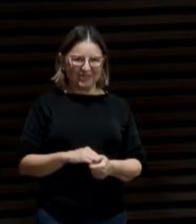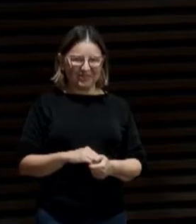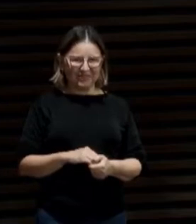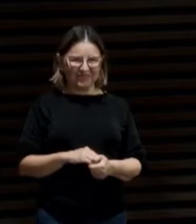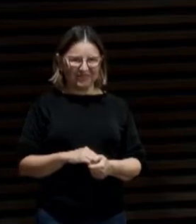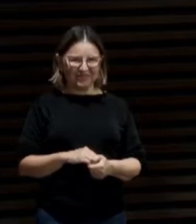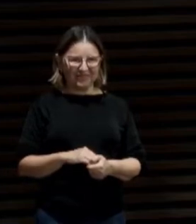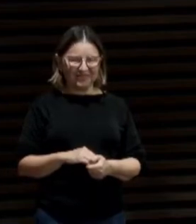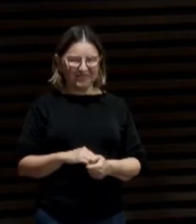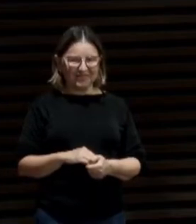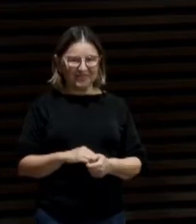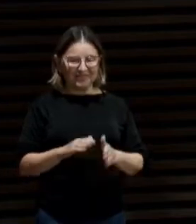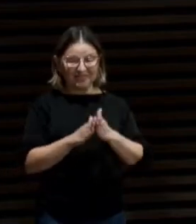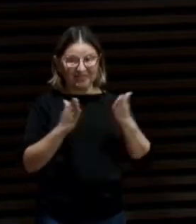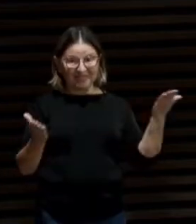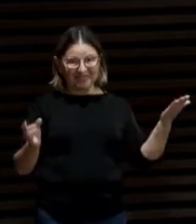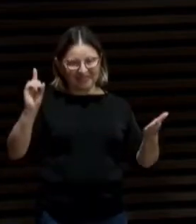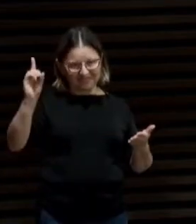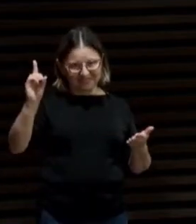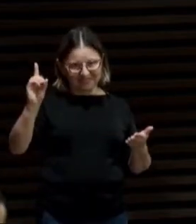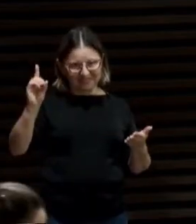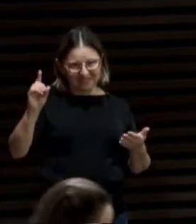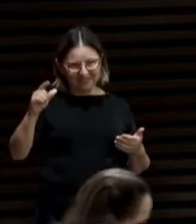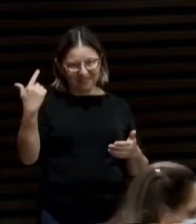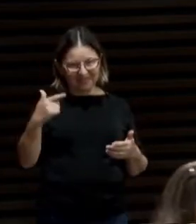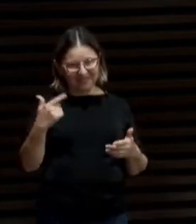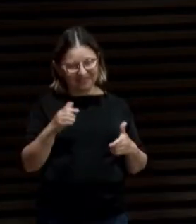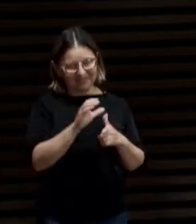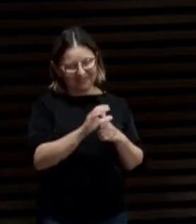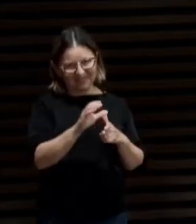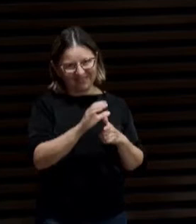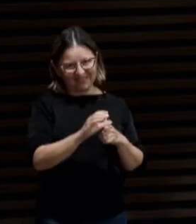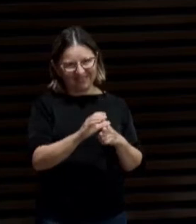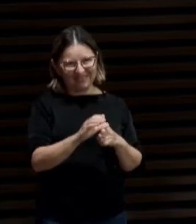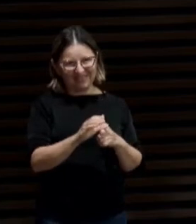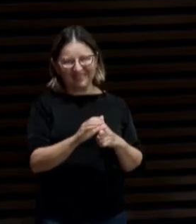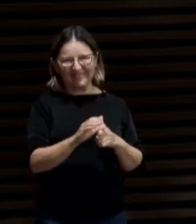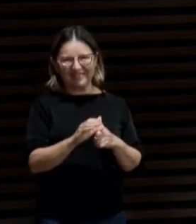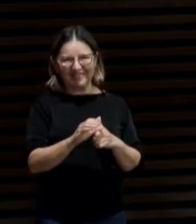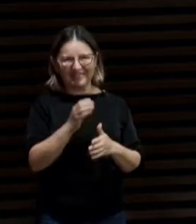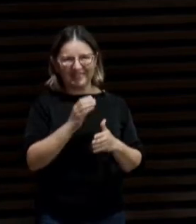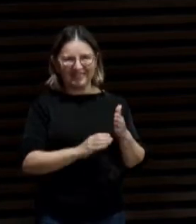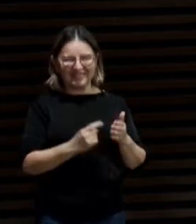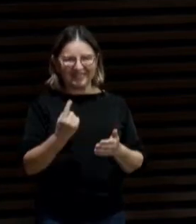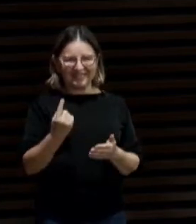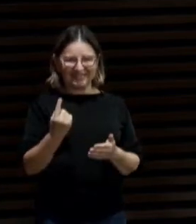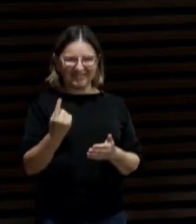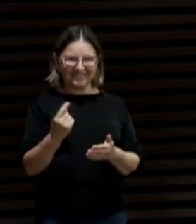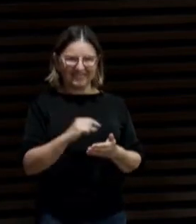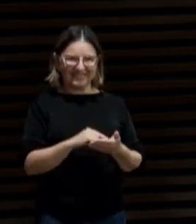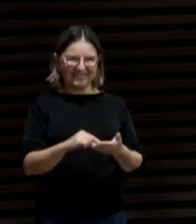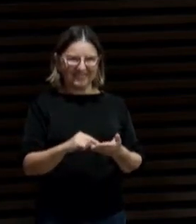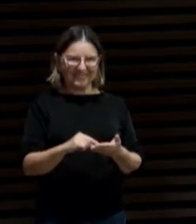Convido os irmãos a abrir a palavra de Deus na segunda carta de Paulo aos Coríntios, capítulo 1,